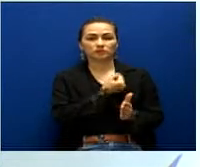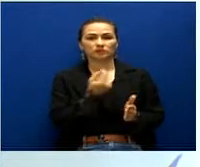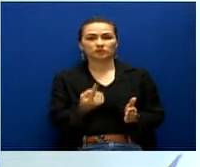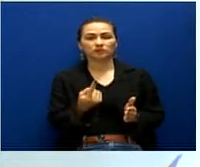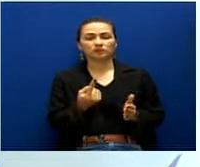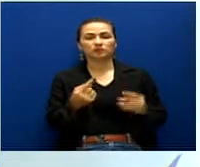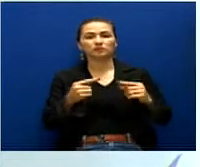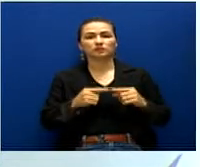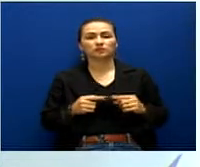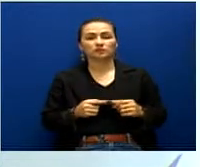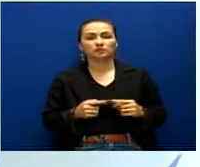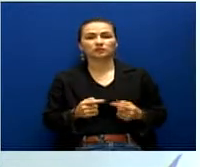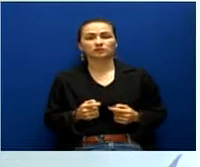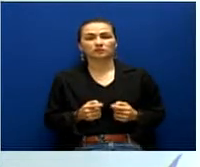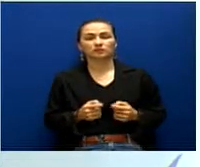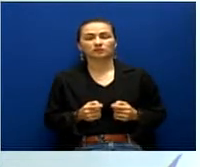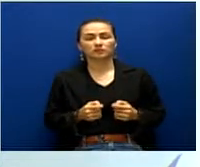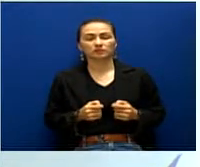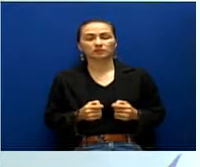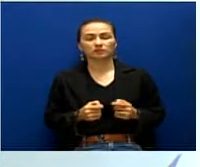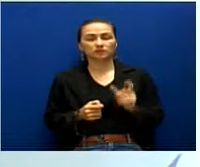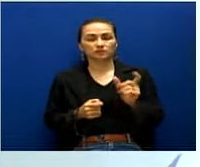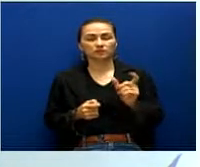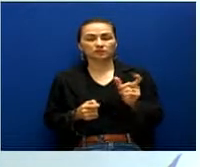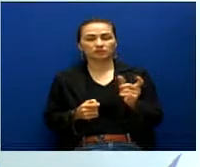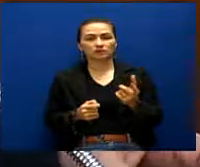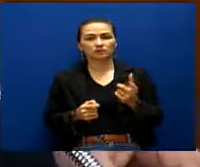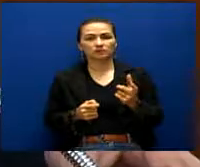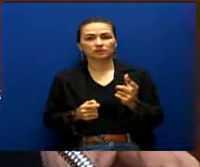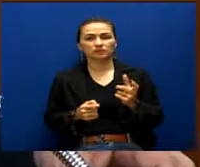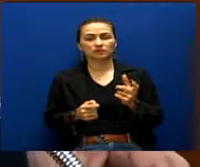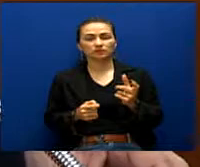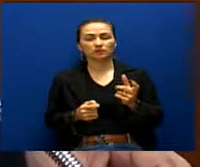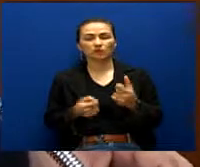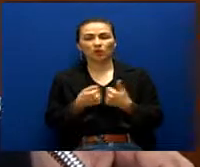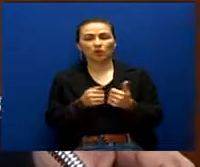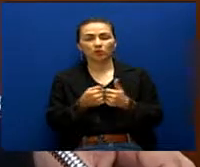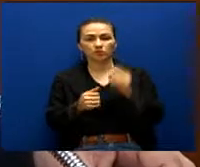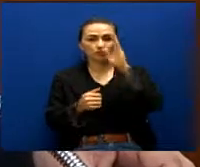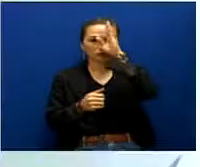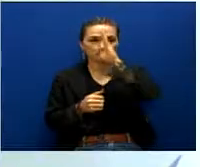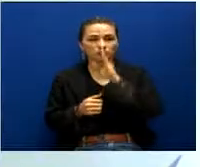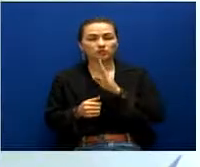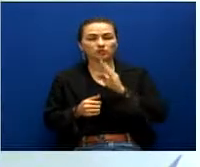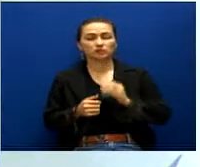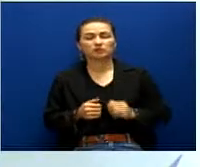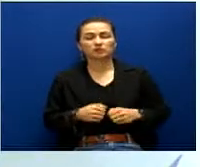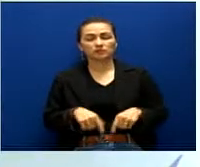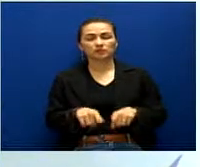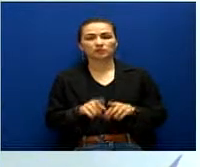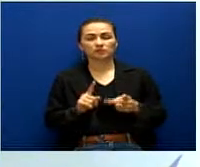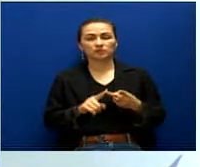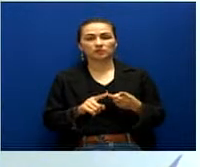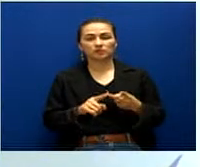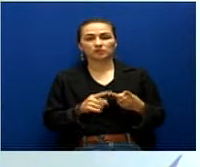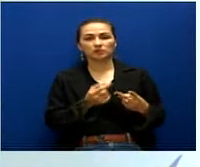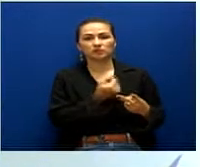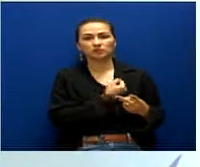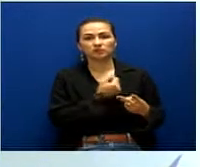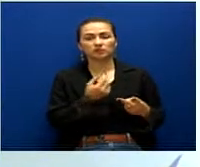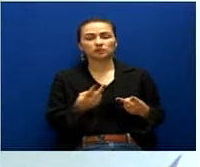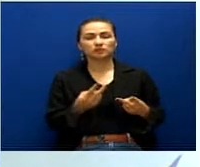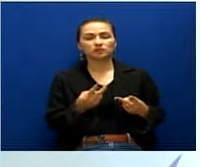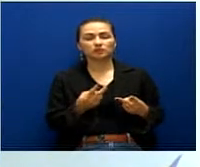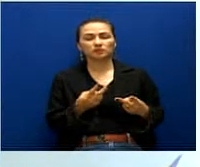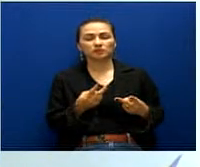trata do passe livre... que aí defende. Até 100% a emenda 2, ela vai tratar da manutenção, modernização do